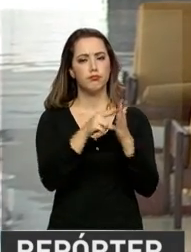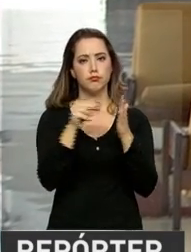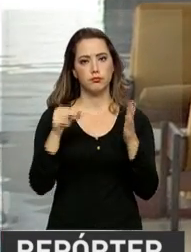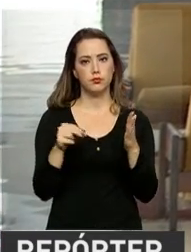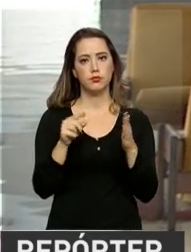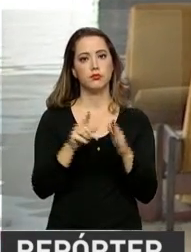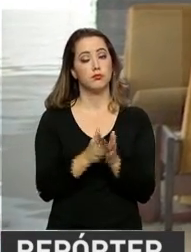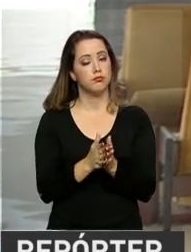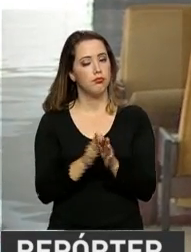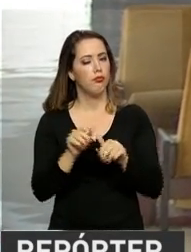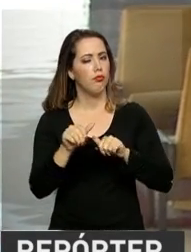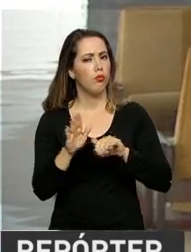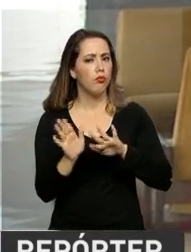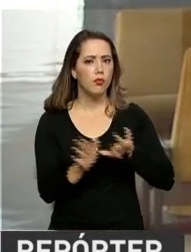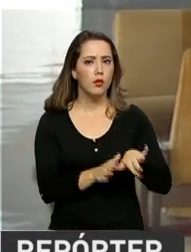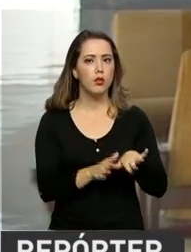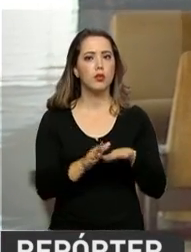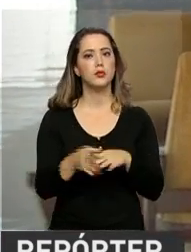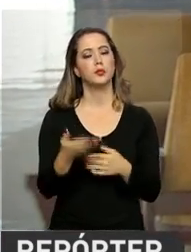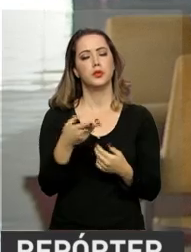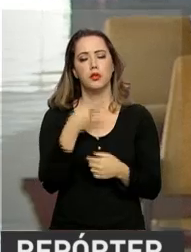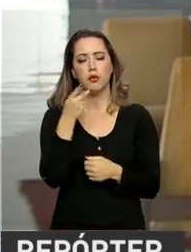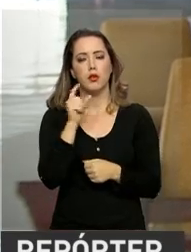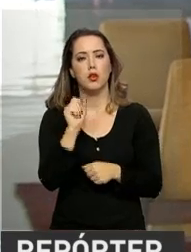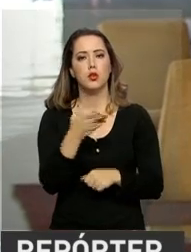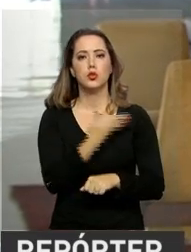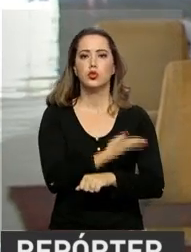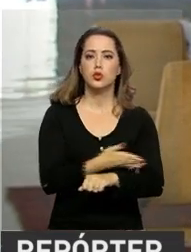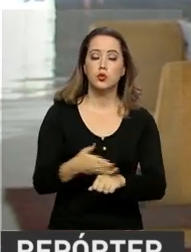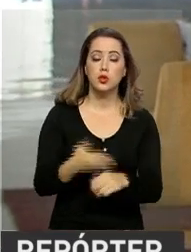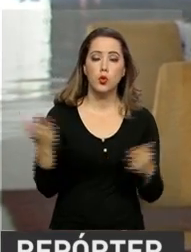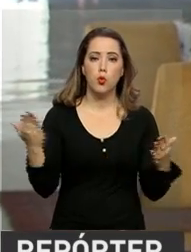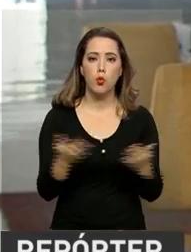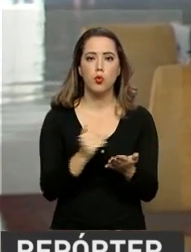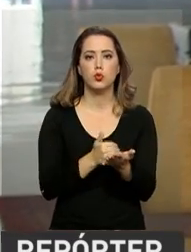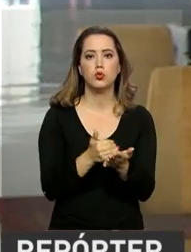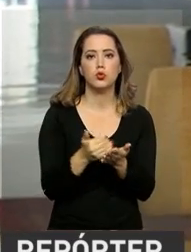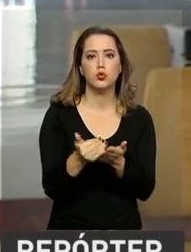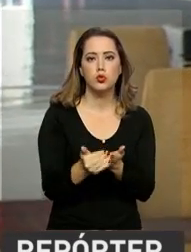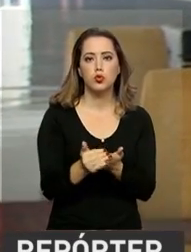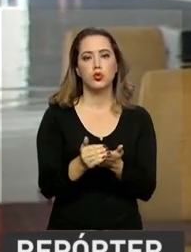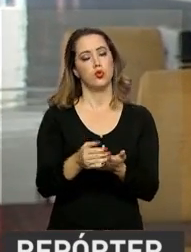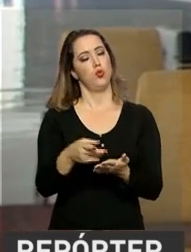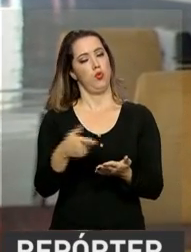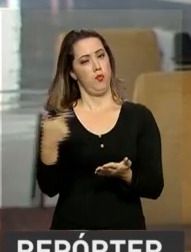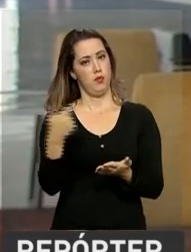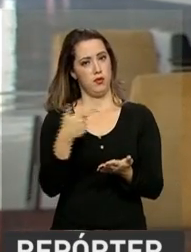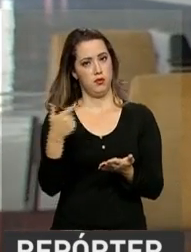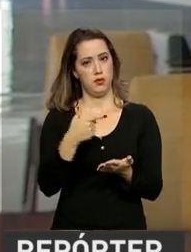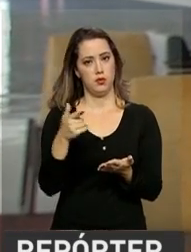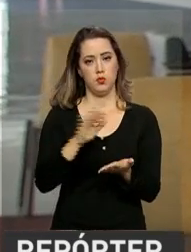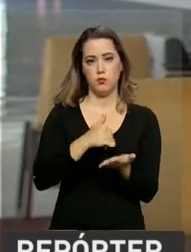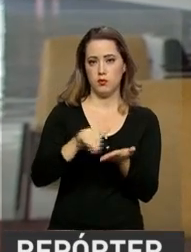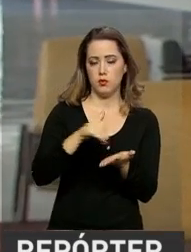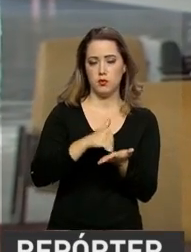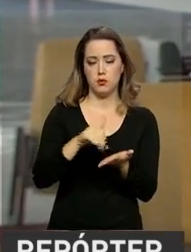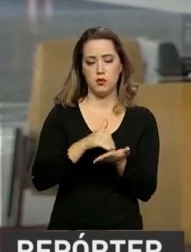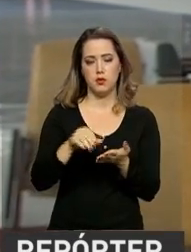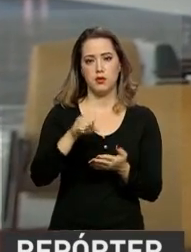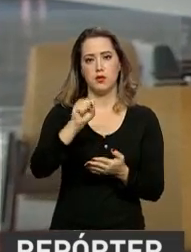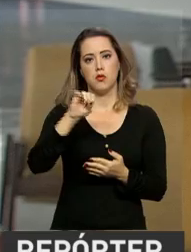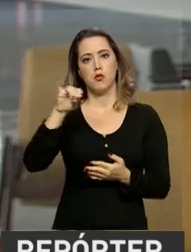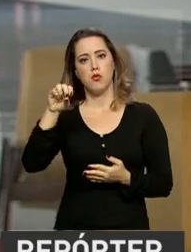já mudando um pouco de assunto falando agora de educação começam hoje as inscrições paraa segunda edição do czu o sistema de